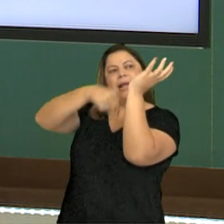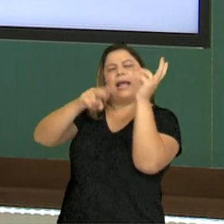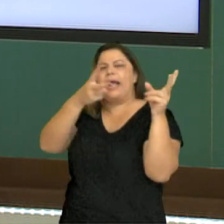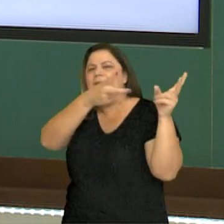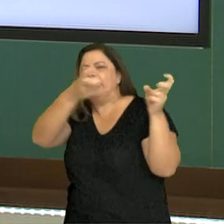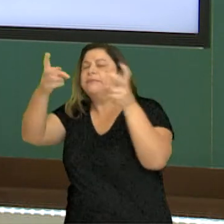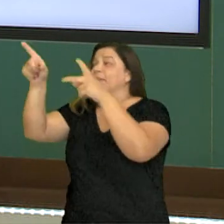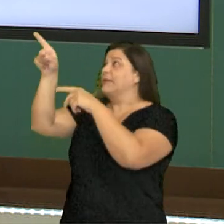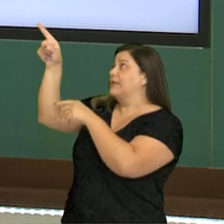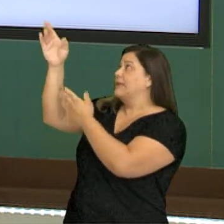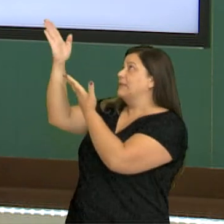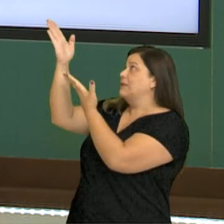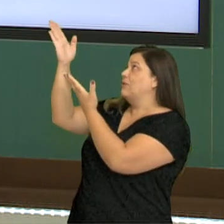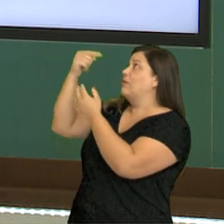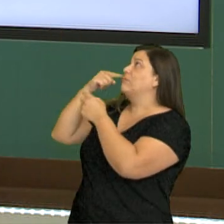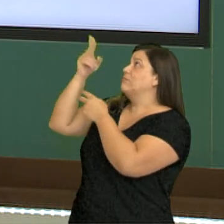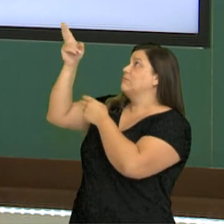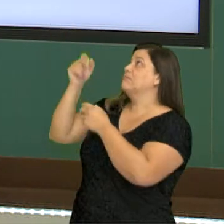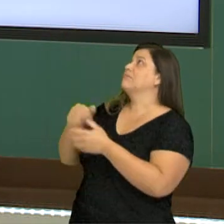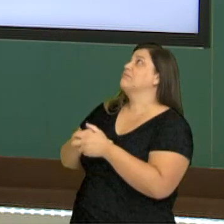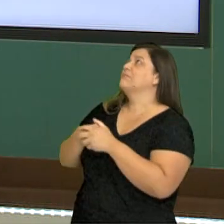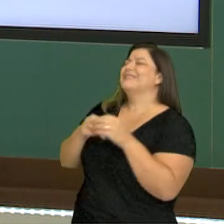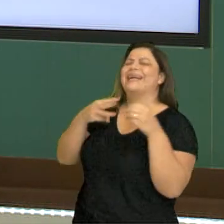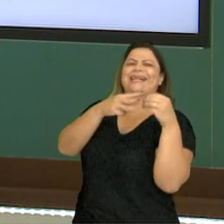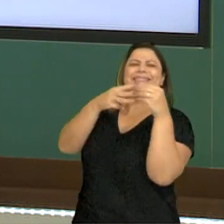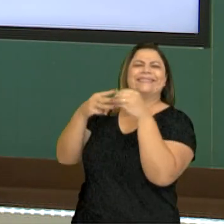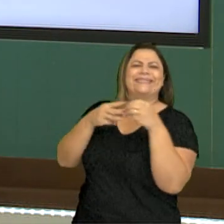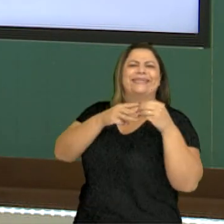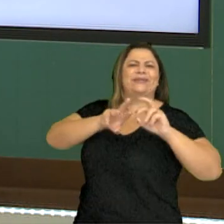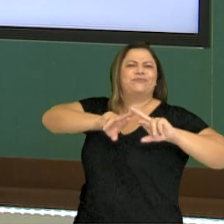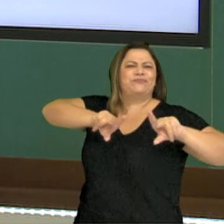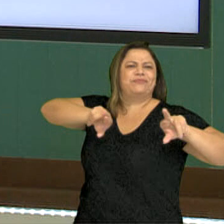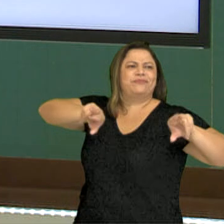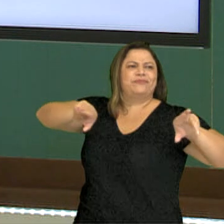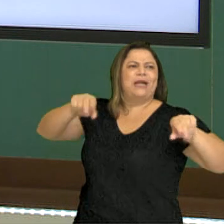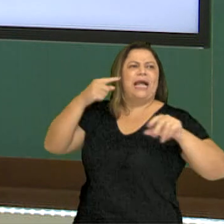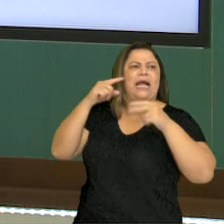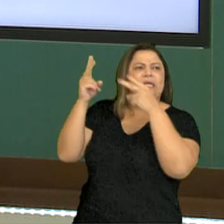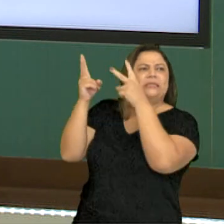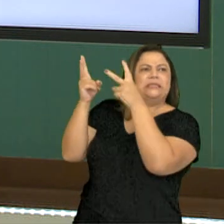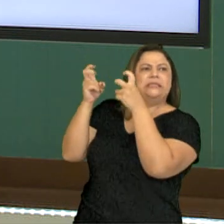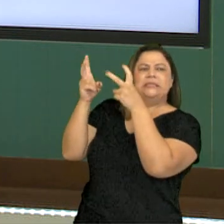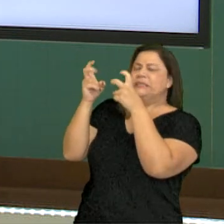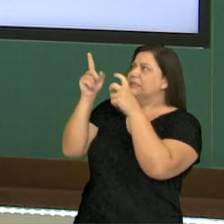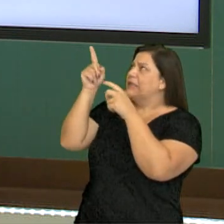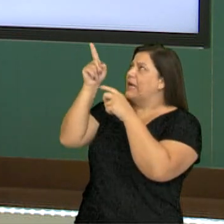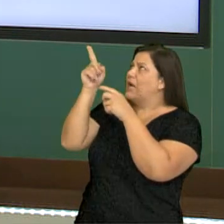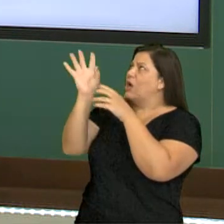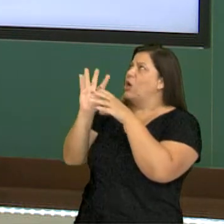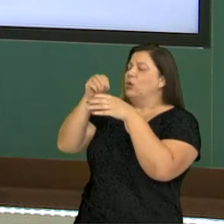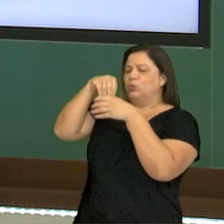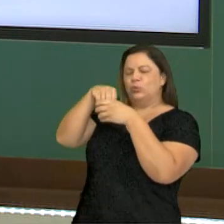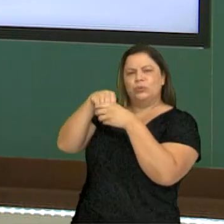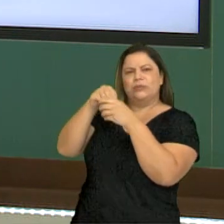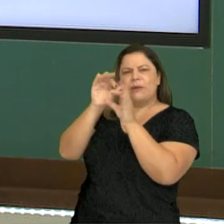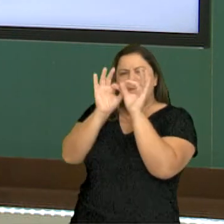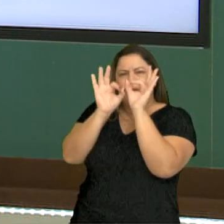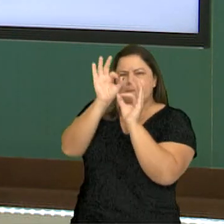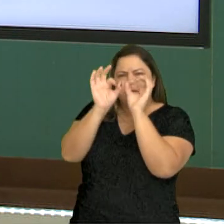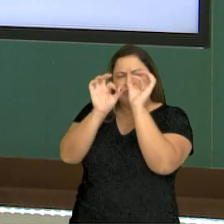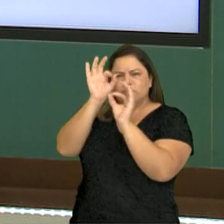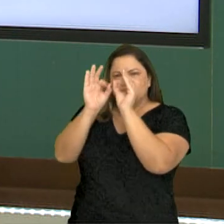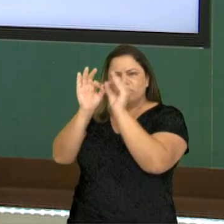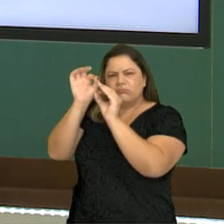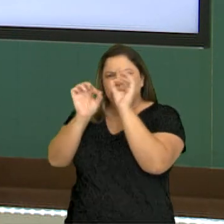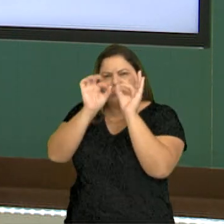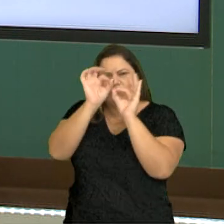vocês, nós temos várias células vegetais. Reparem no interior, não parece que tem umas bolinhas? E